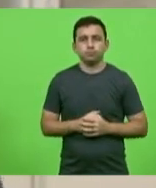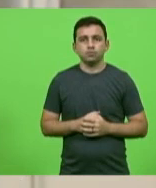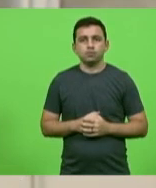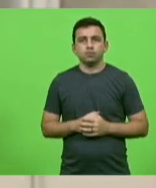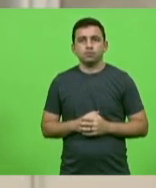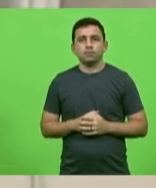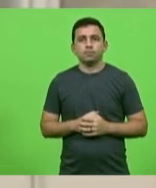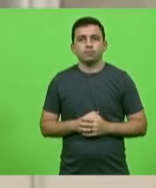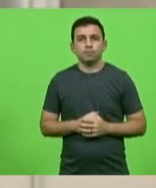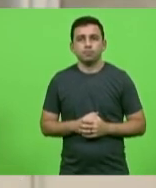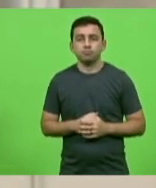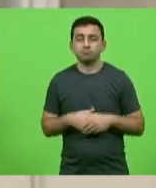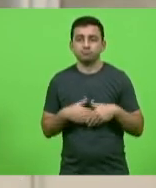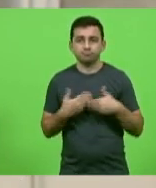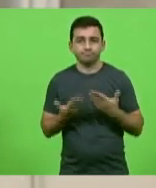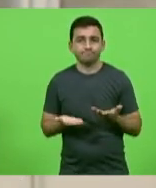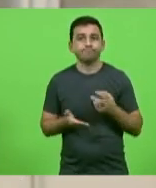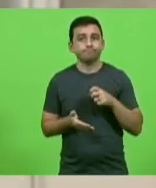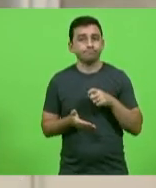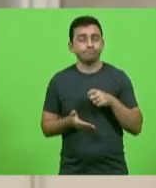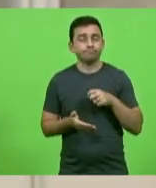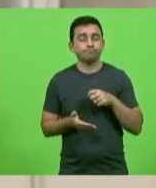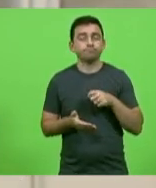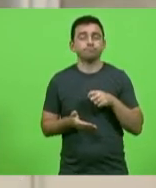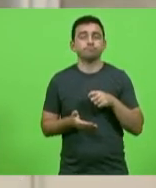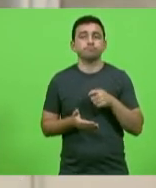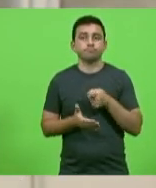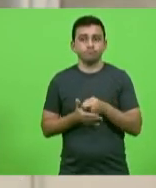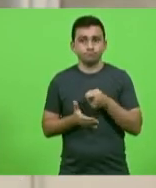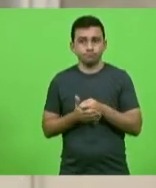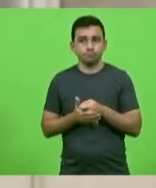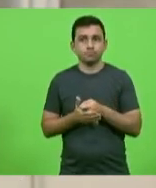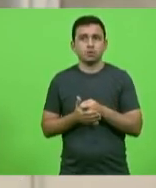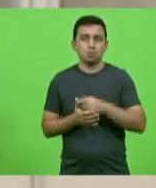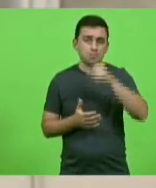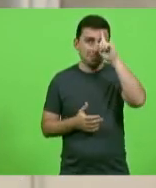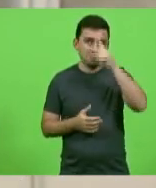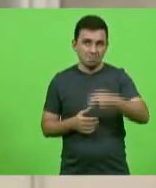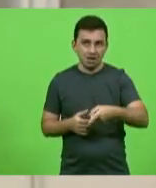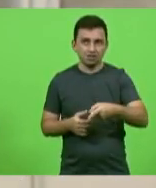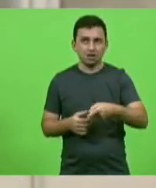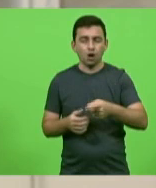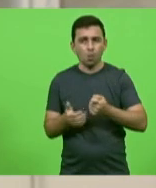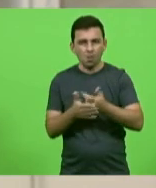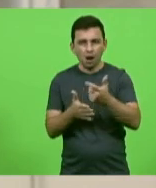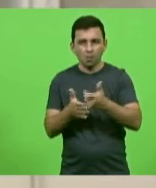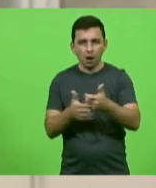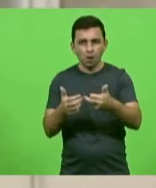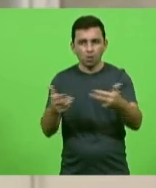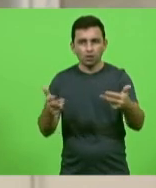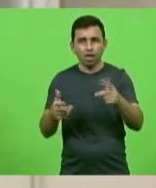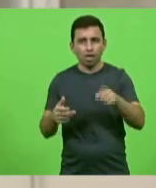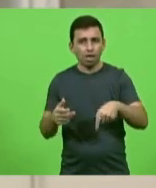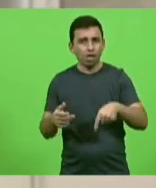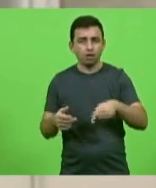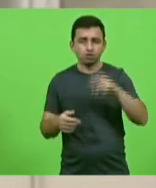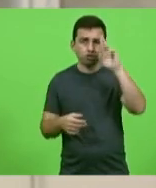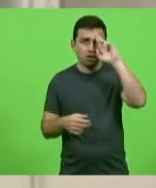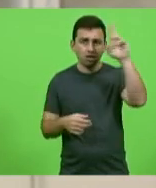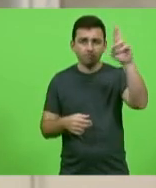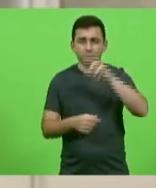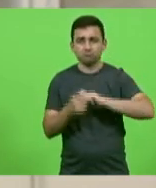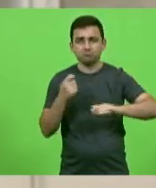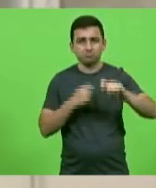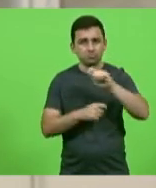logo a Rigor atribuição de ordenar despesas públicas é do chefe da